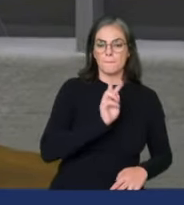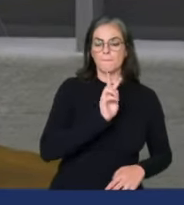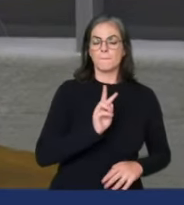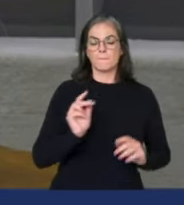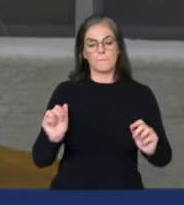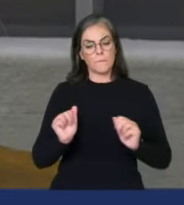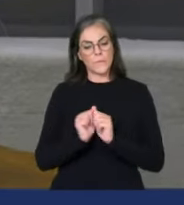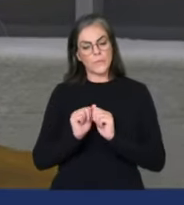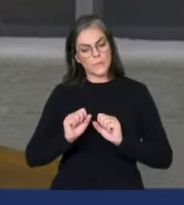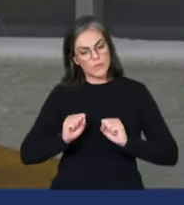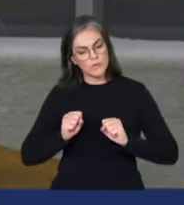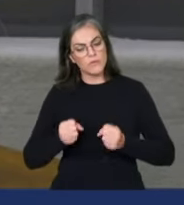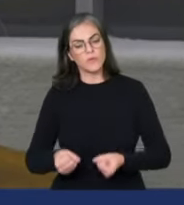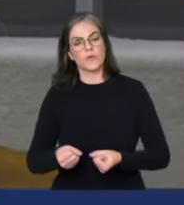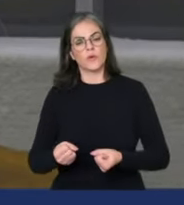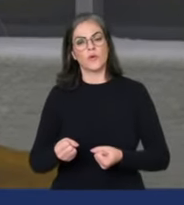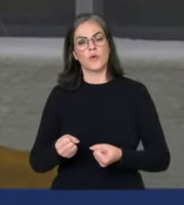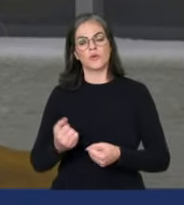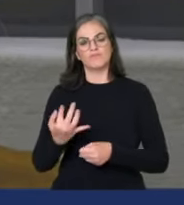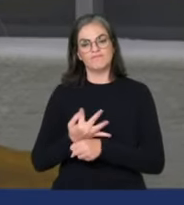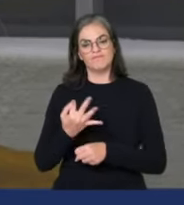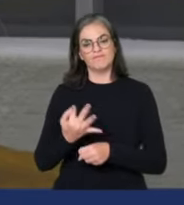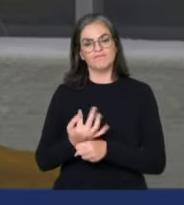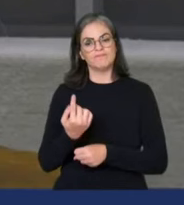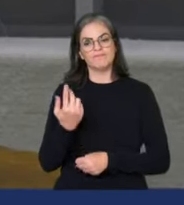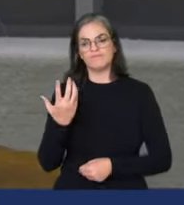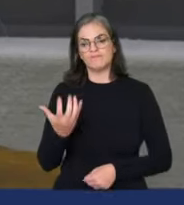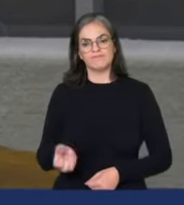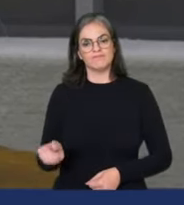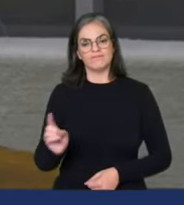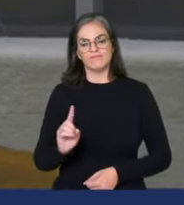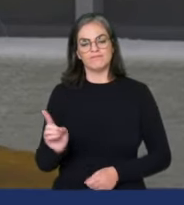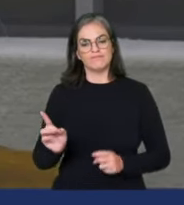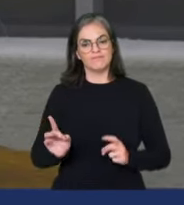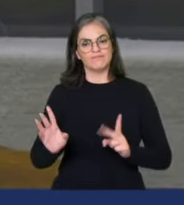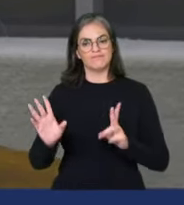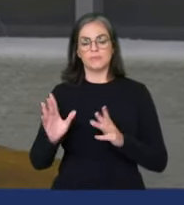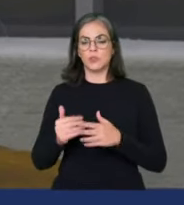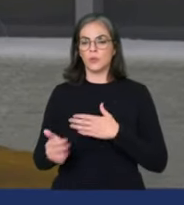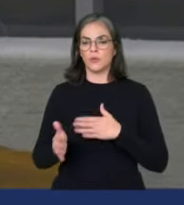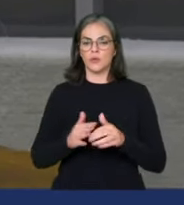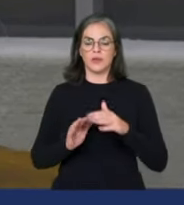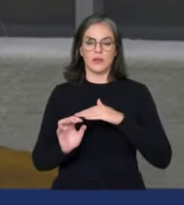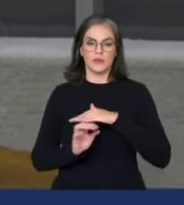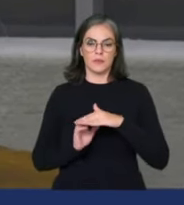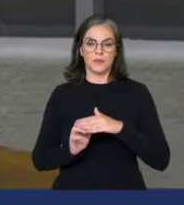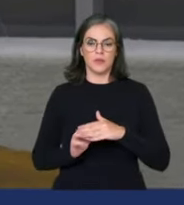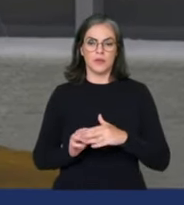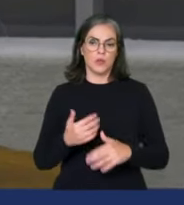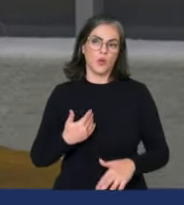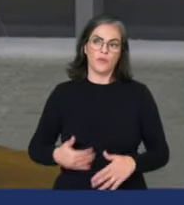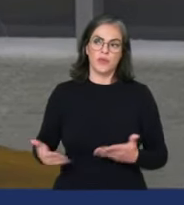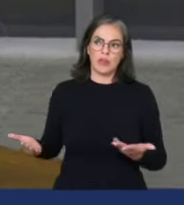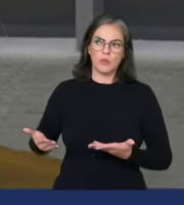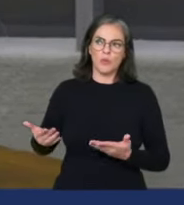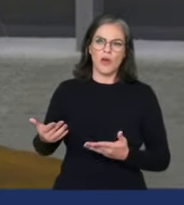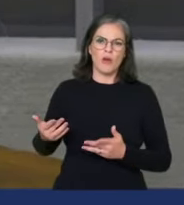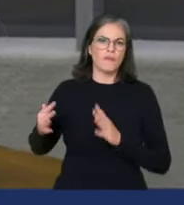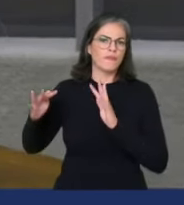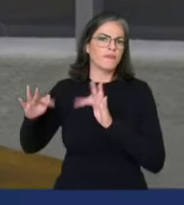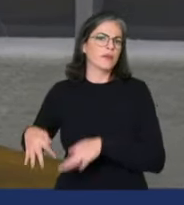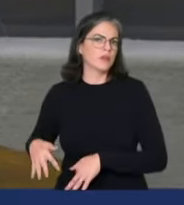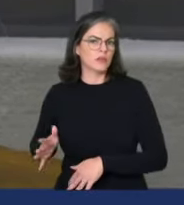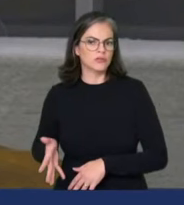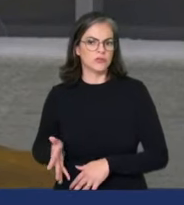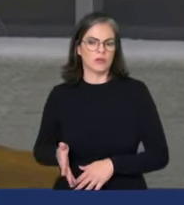entreguismo, tanto da Petrobras quanto da Eletrobras e de qualquer outra estatal, para esse restinho de governo. Tá? Sigamos